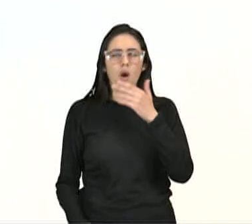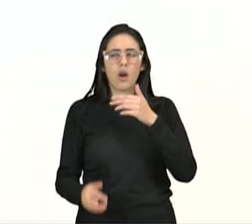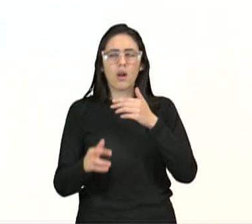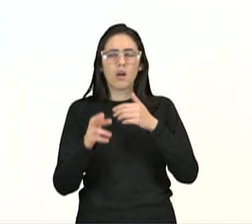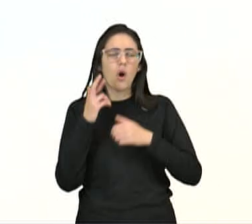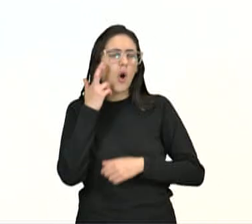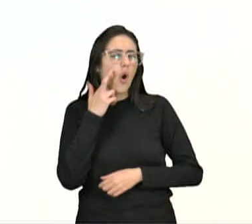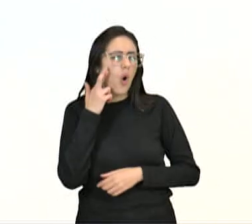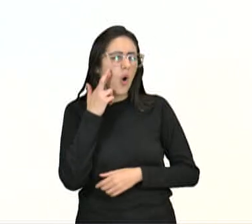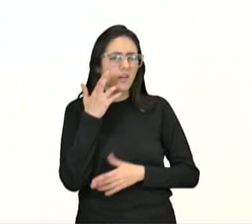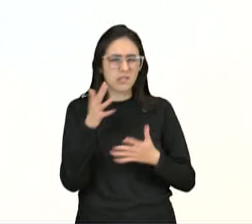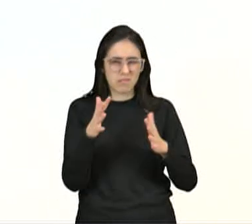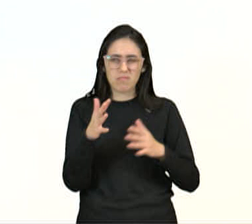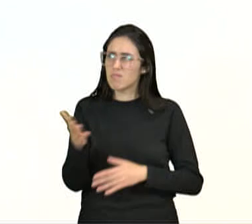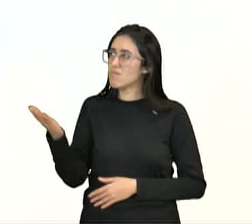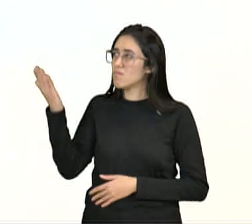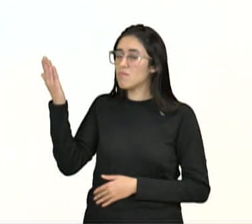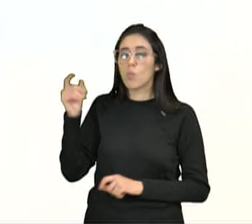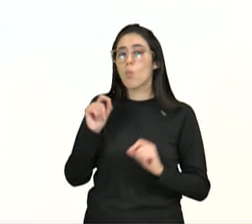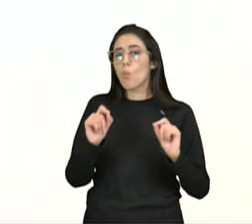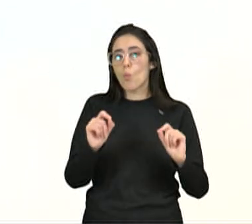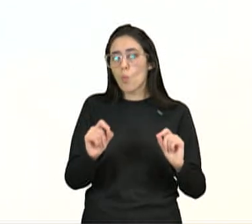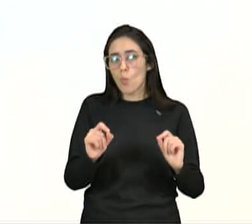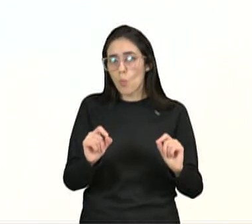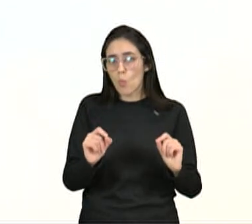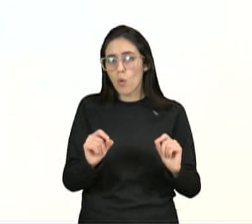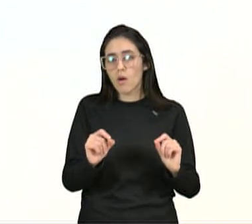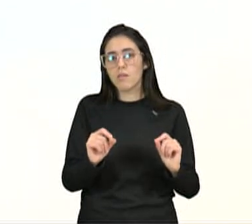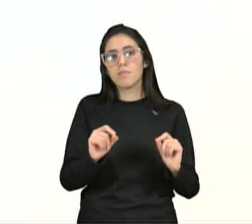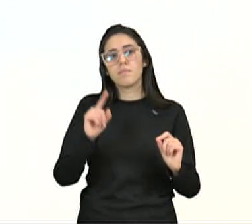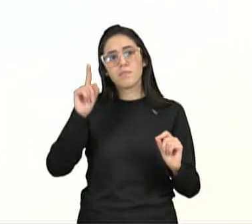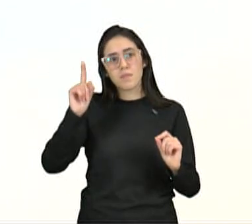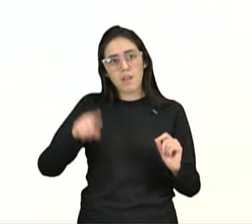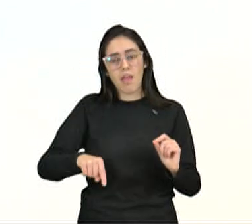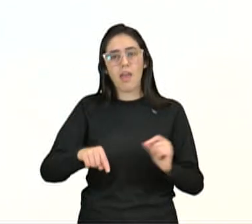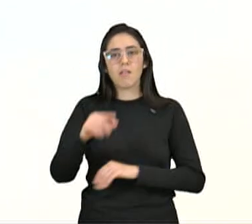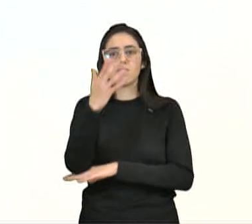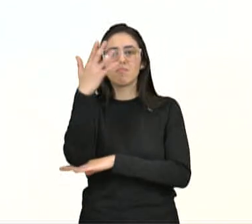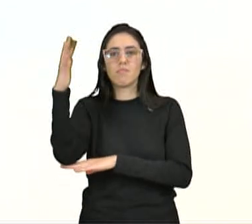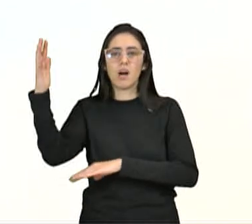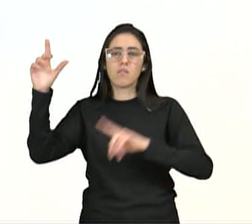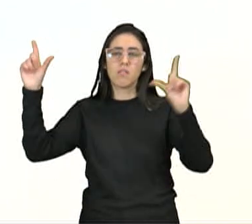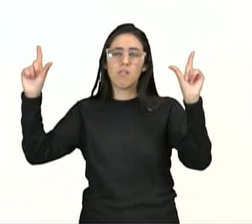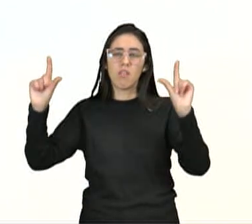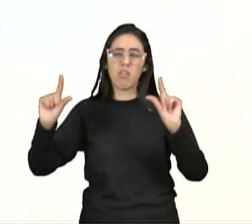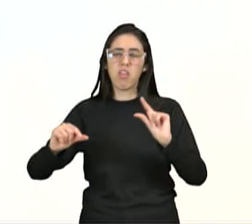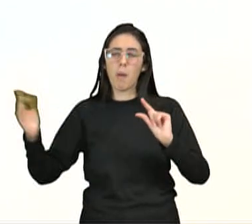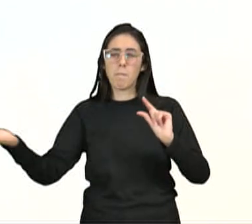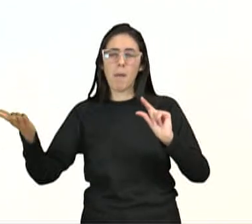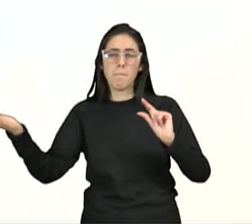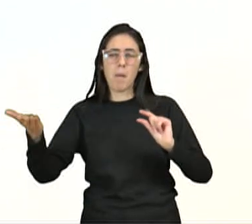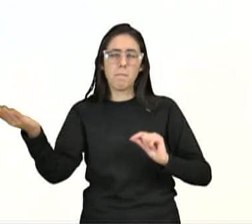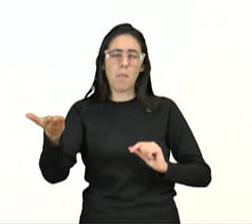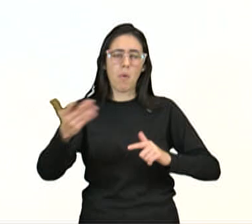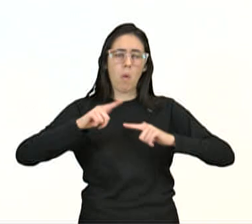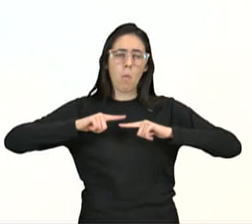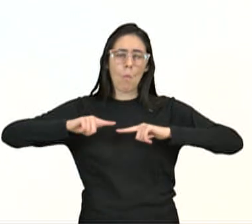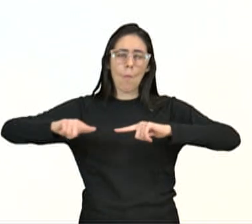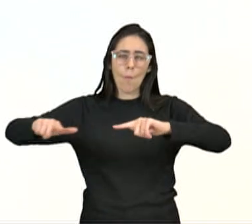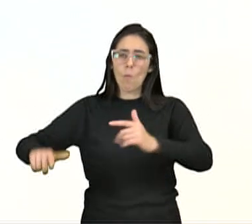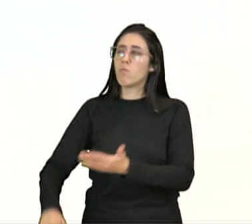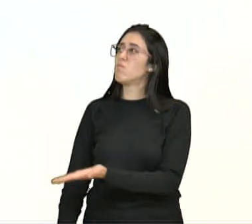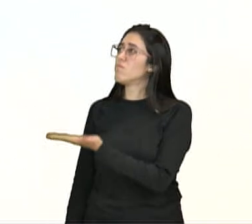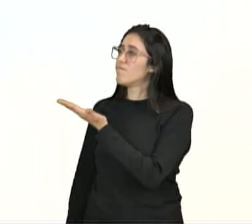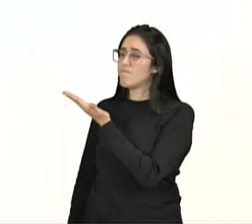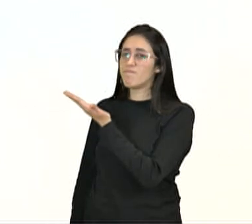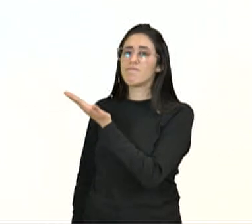tom mais forte, representam o quê? O arco de desflorestamento, ou seja, as áreas da floresta